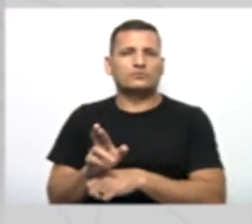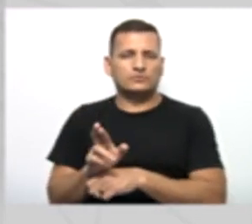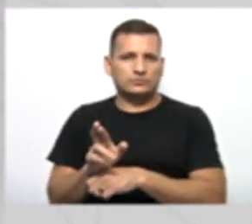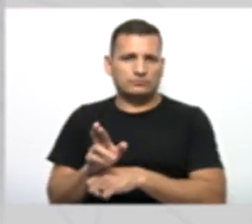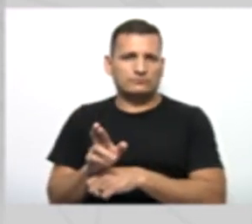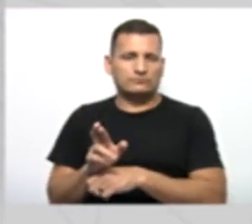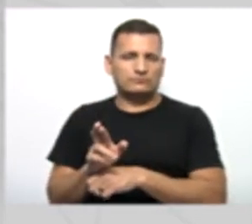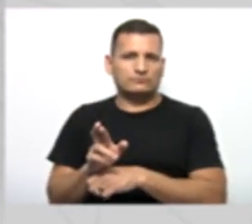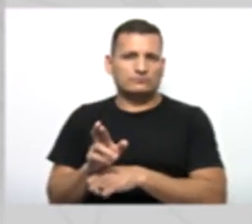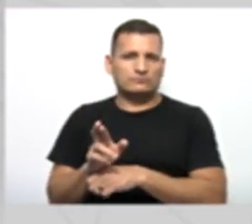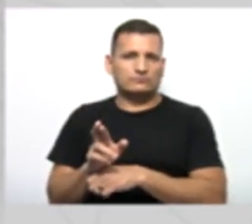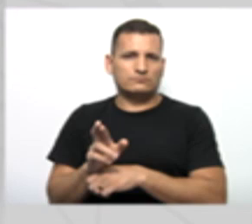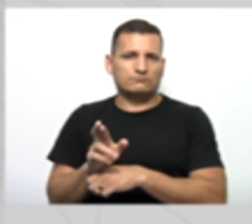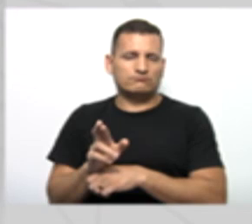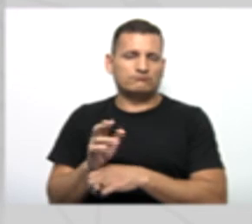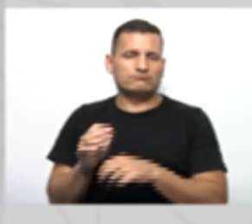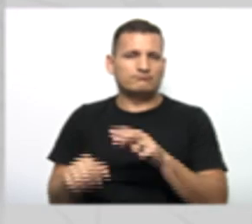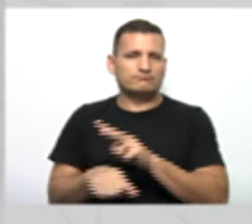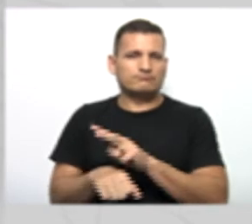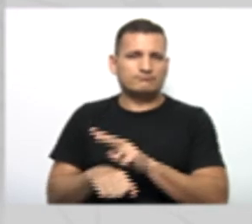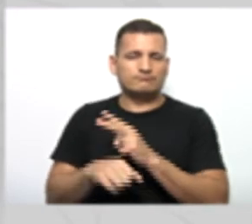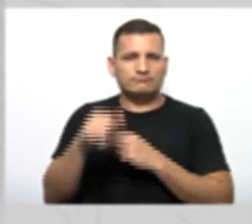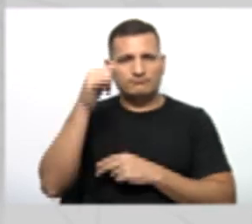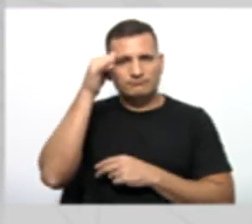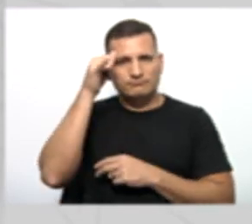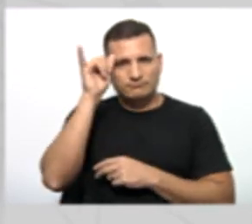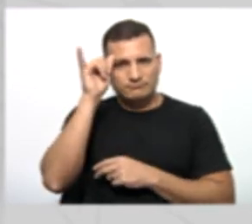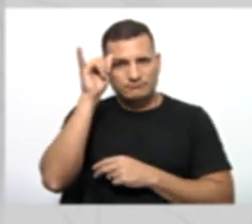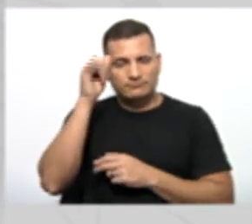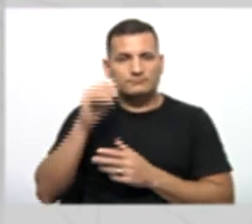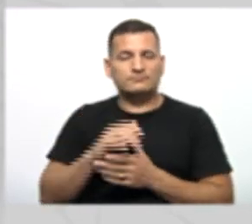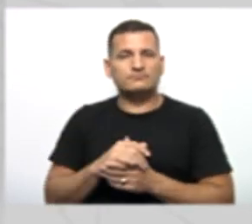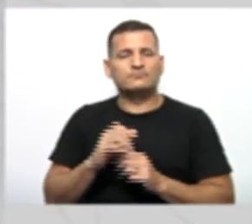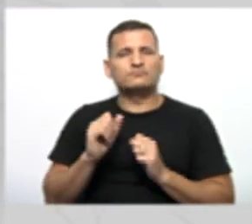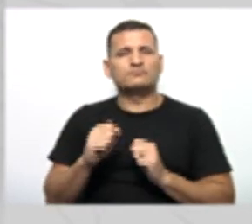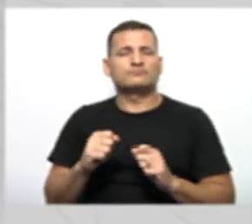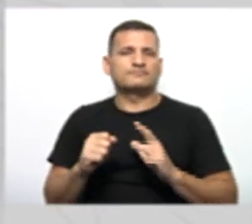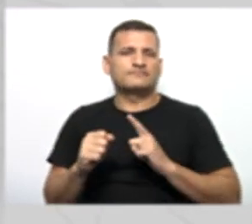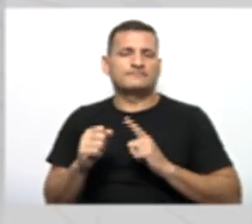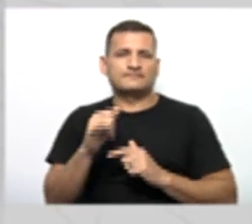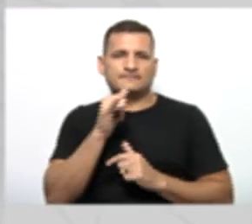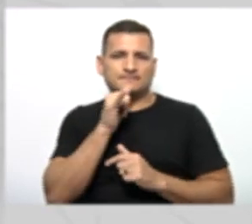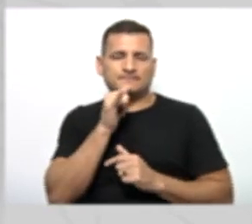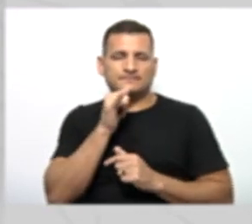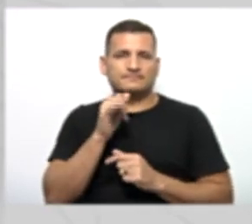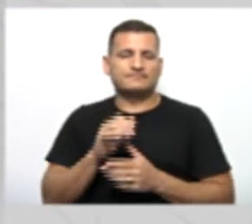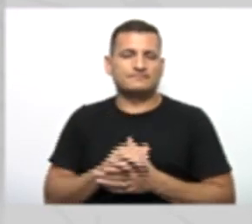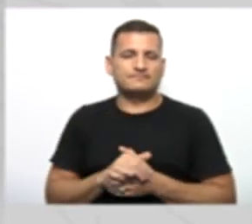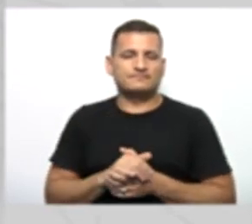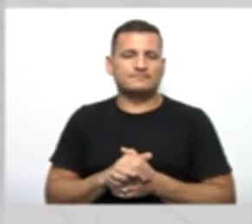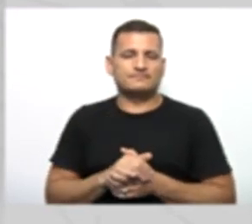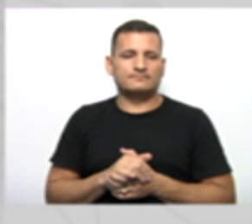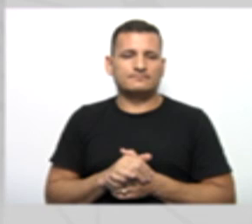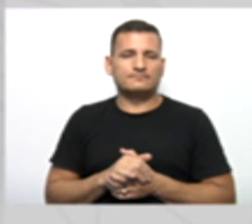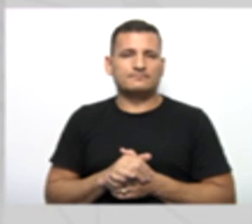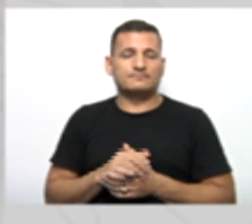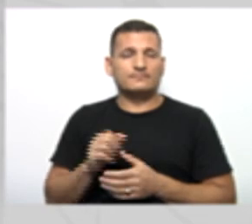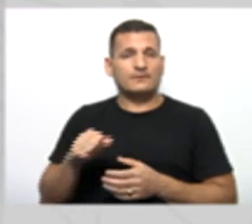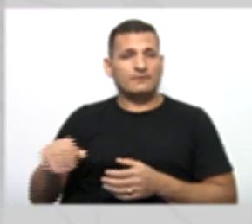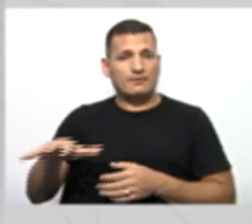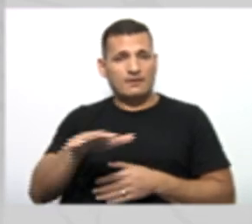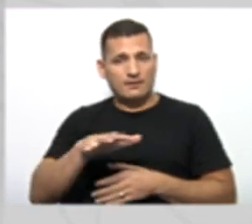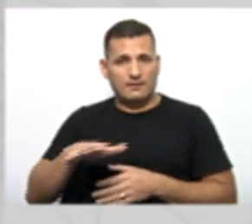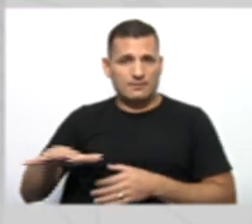se produzir gado. Nós podemos ter como recursos, por exemplo, que são retirados, a área que vai